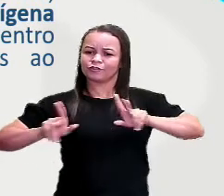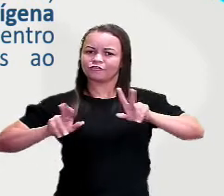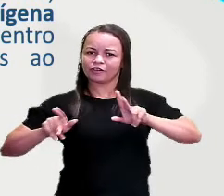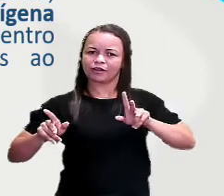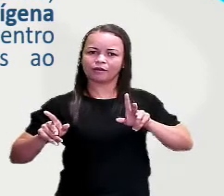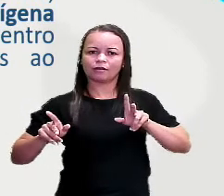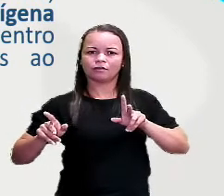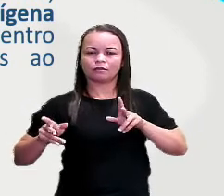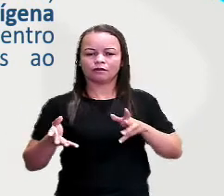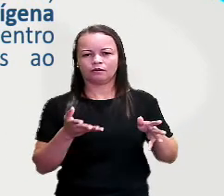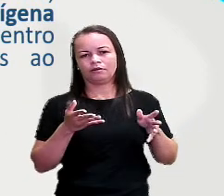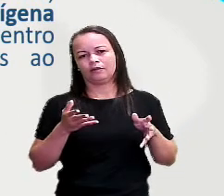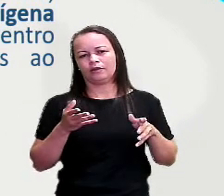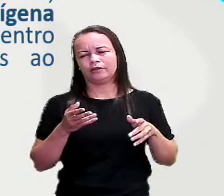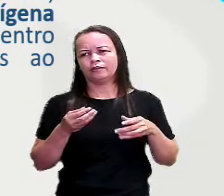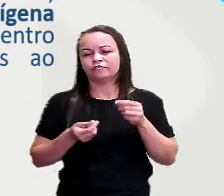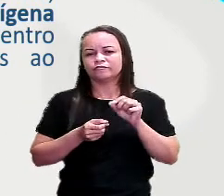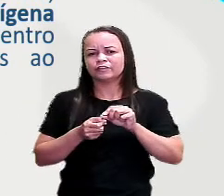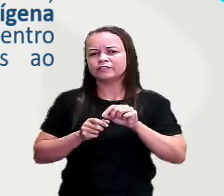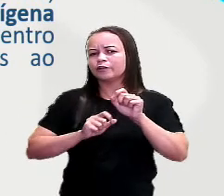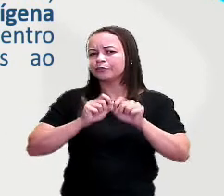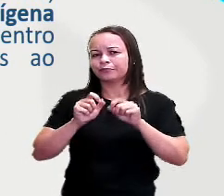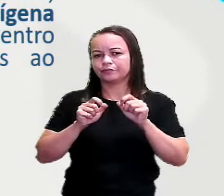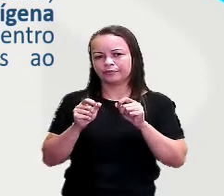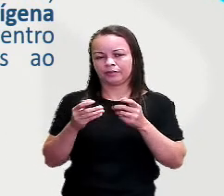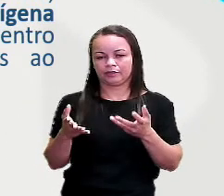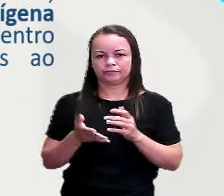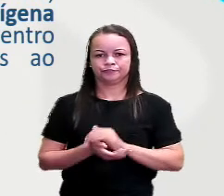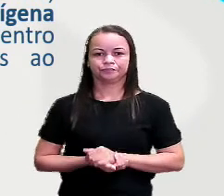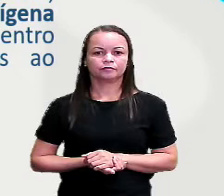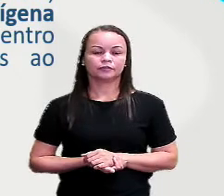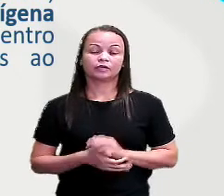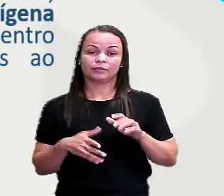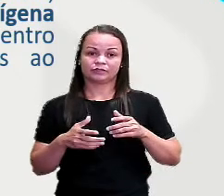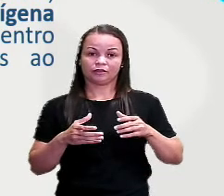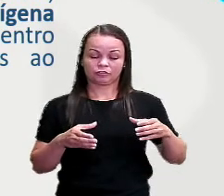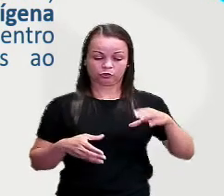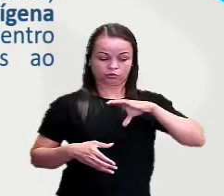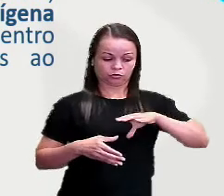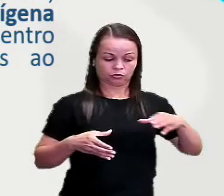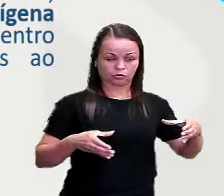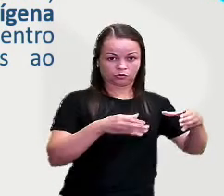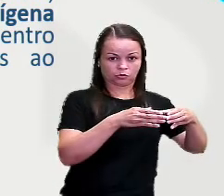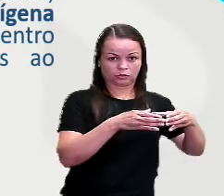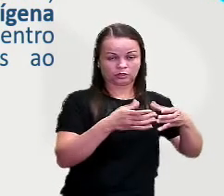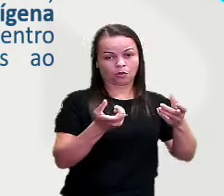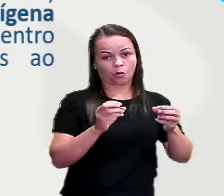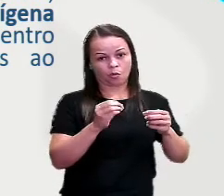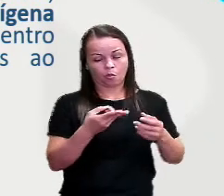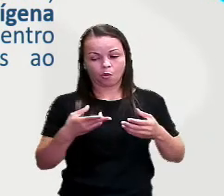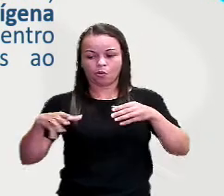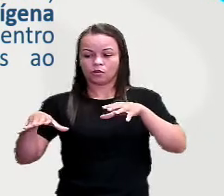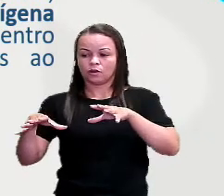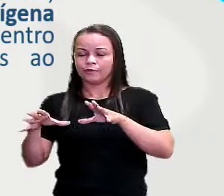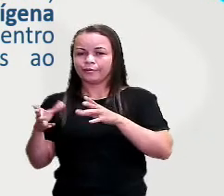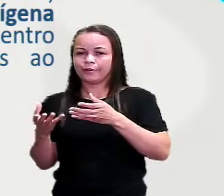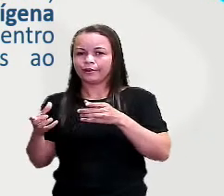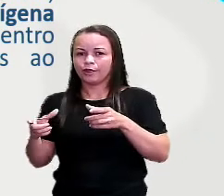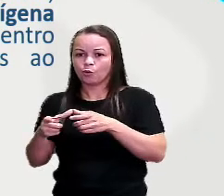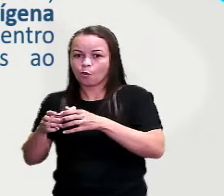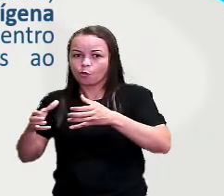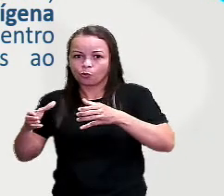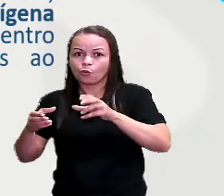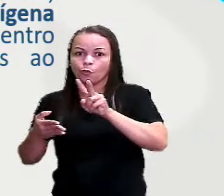eles fizeram? Apesar de eles estarem em uma maioria, mas os índios eles não tinham arma de fogo,